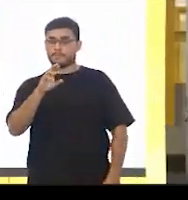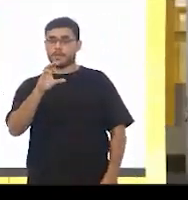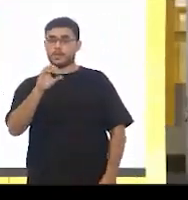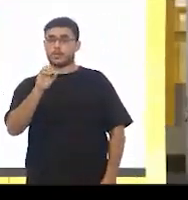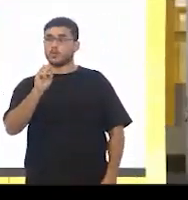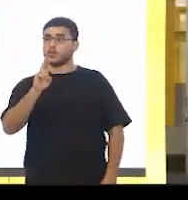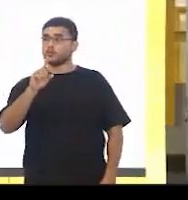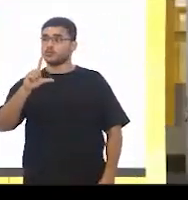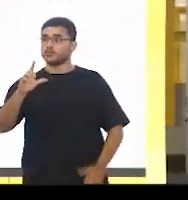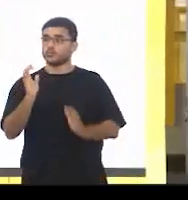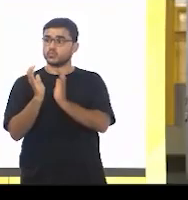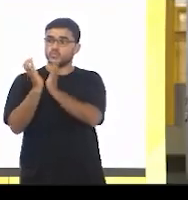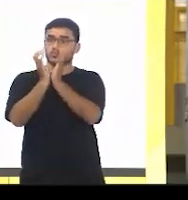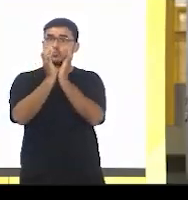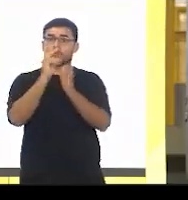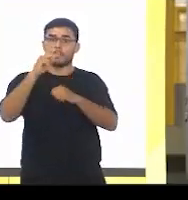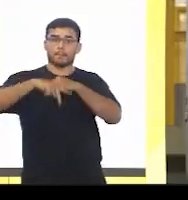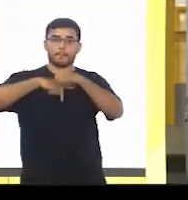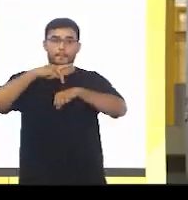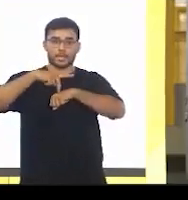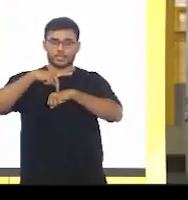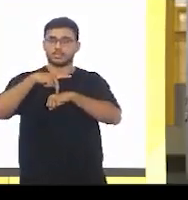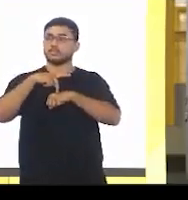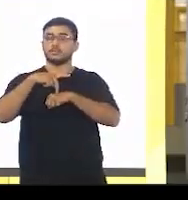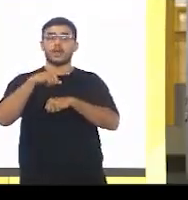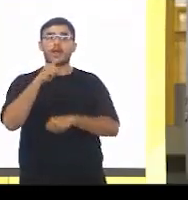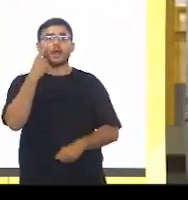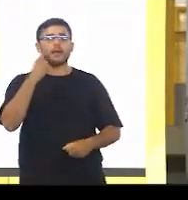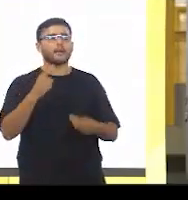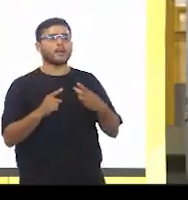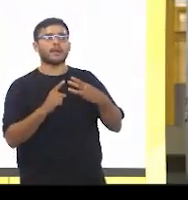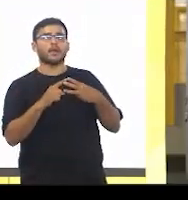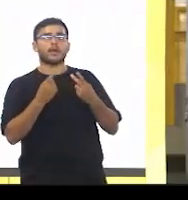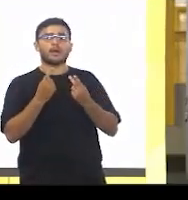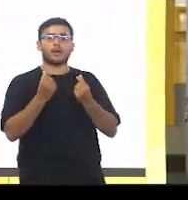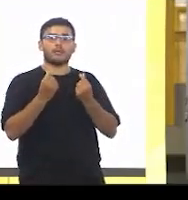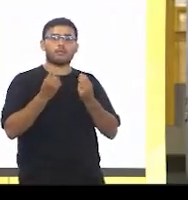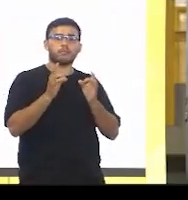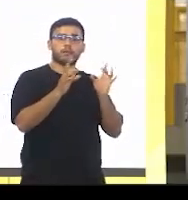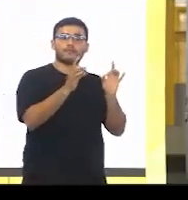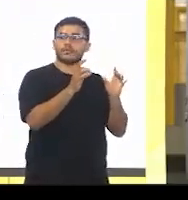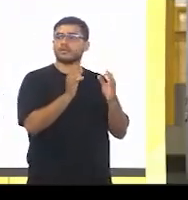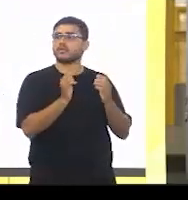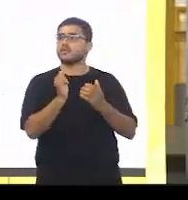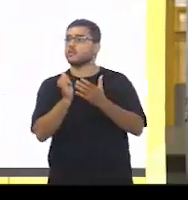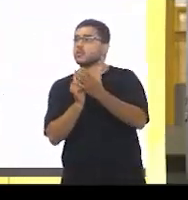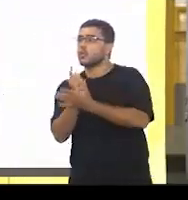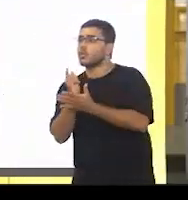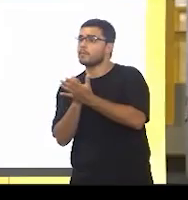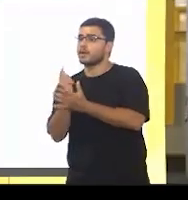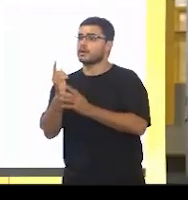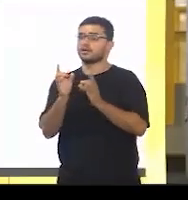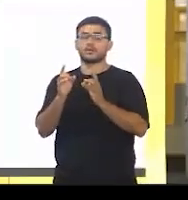união aduaneira, qual é a característica principal dele? Ele adota o quê?